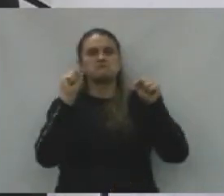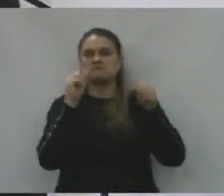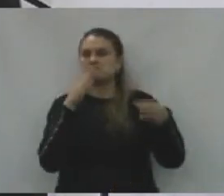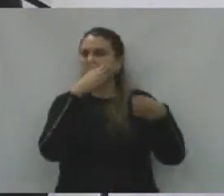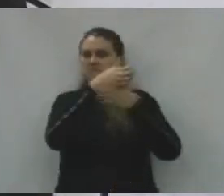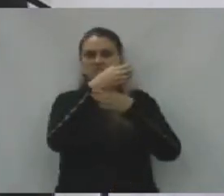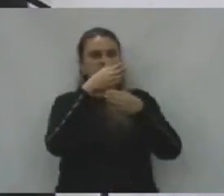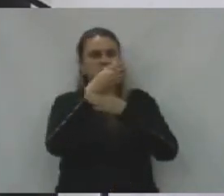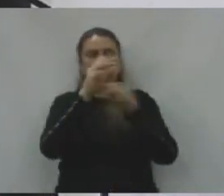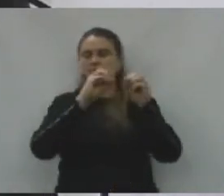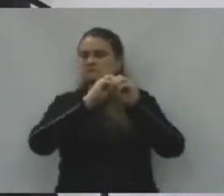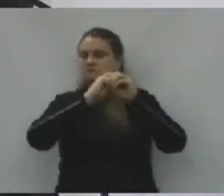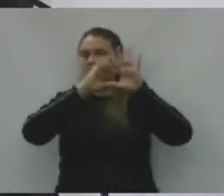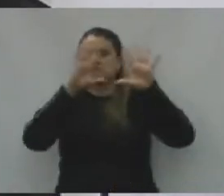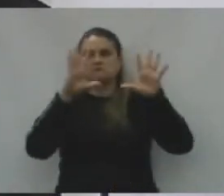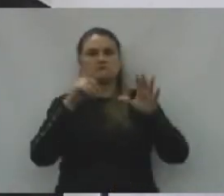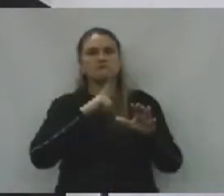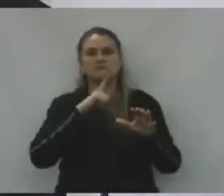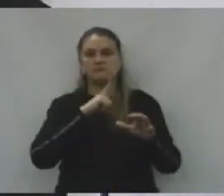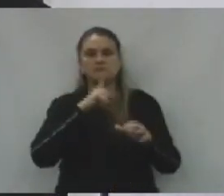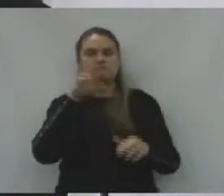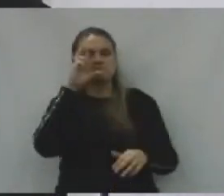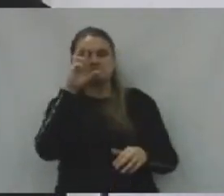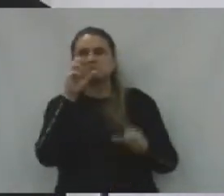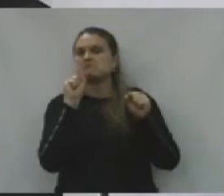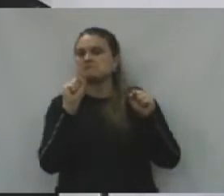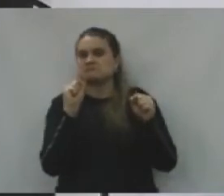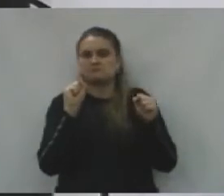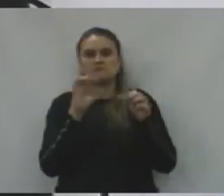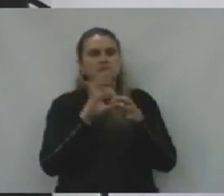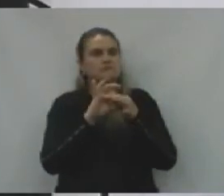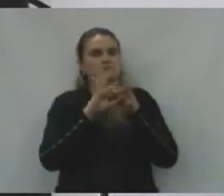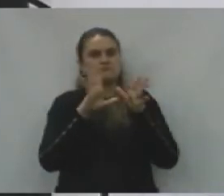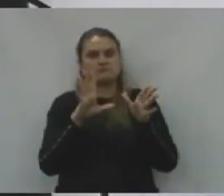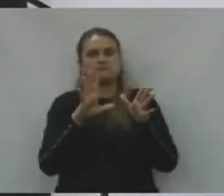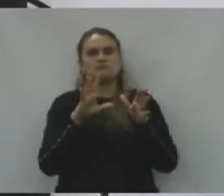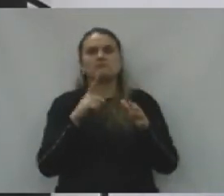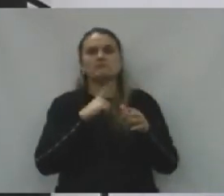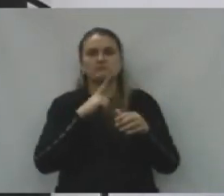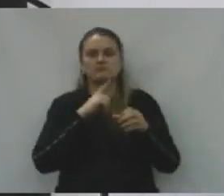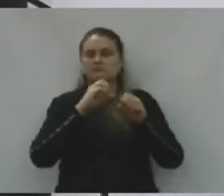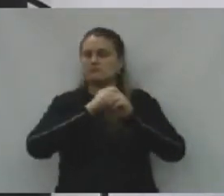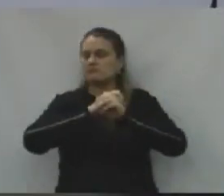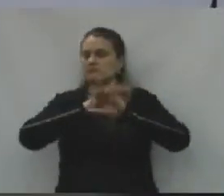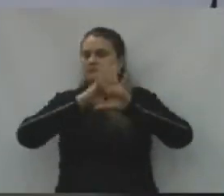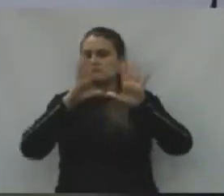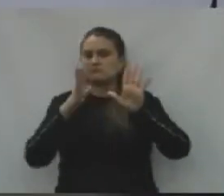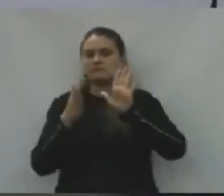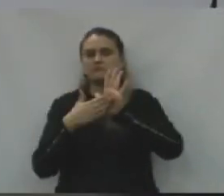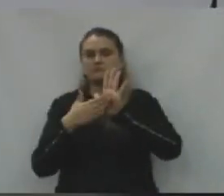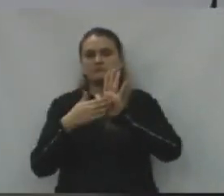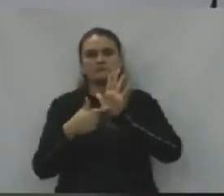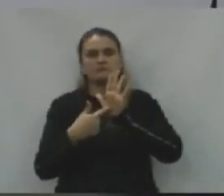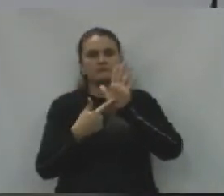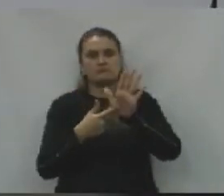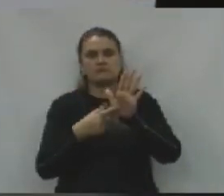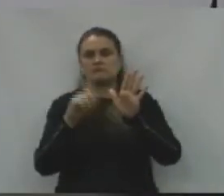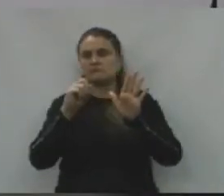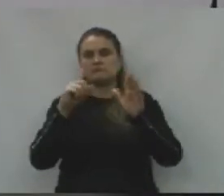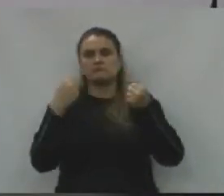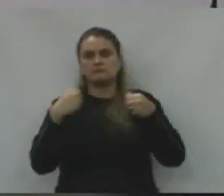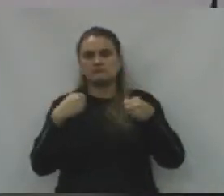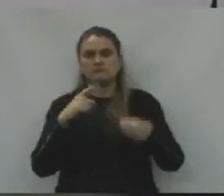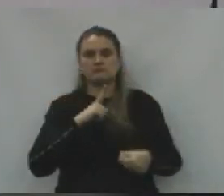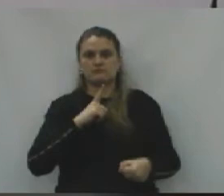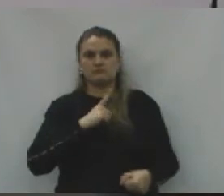qualquer órgão que regule, fiscalize e venha. Me permitam trazer com total transparência. E não precisava,